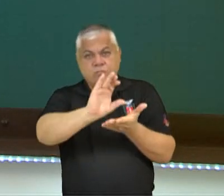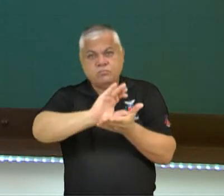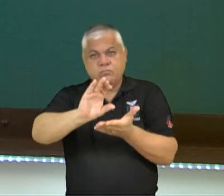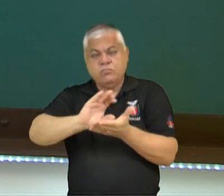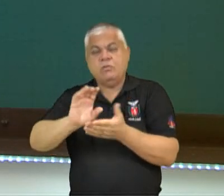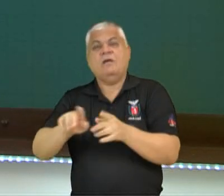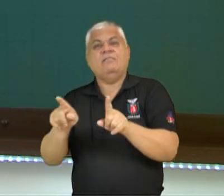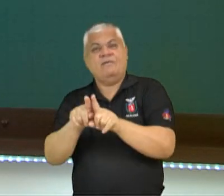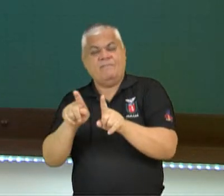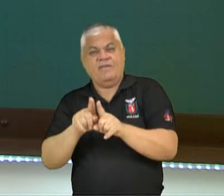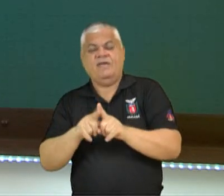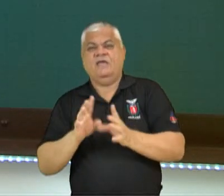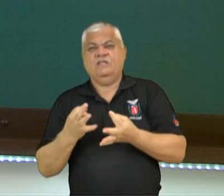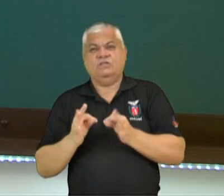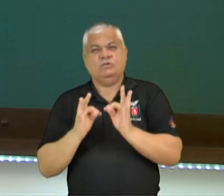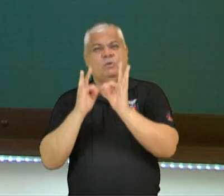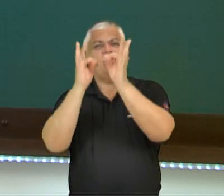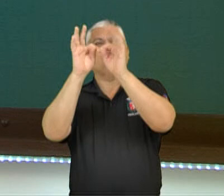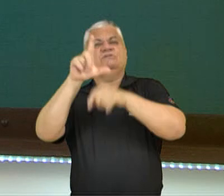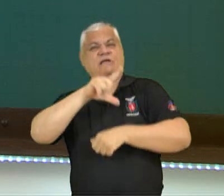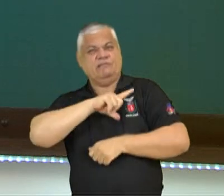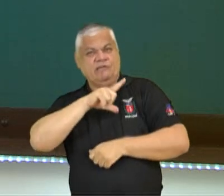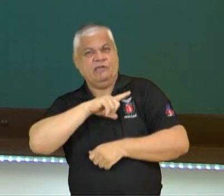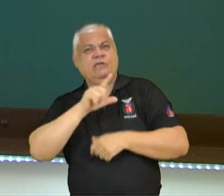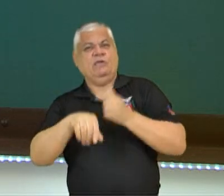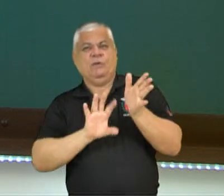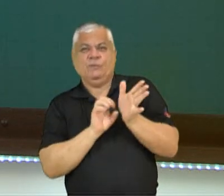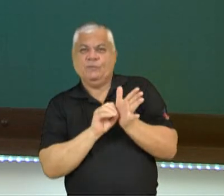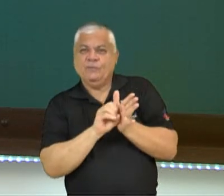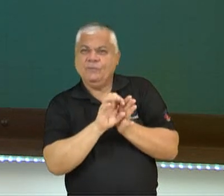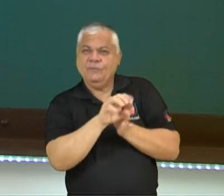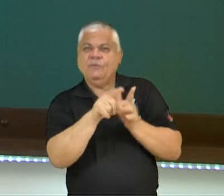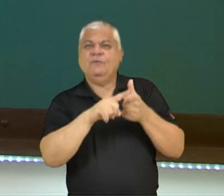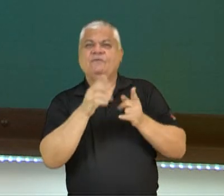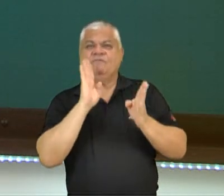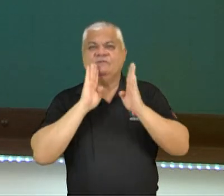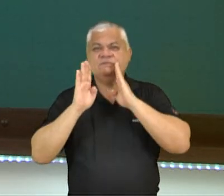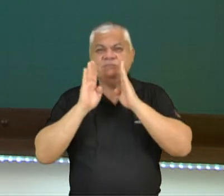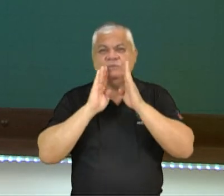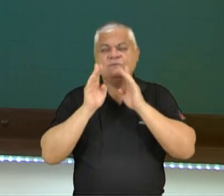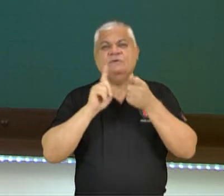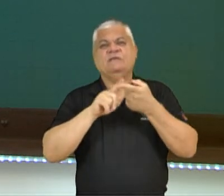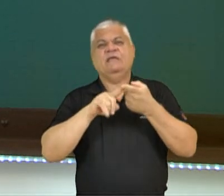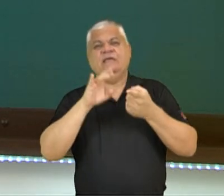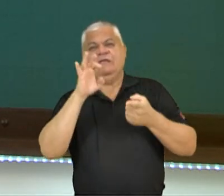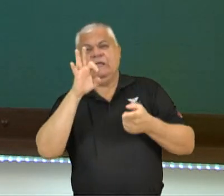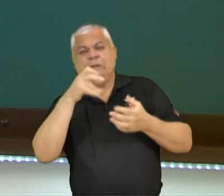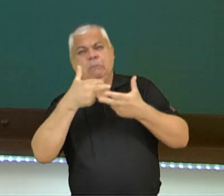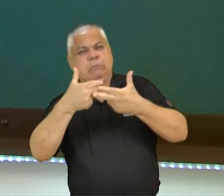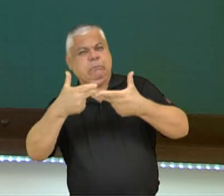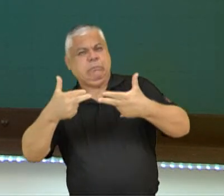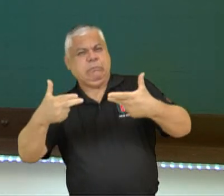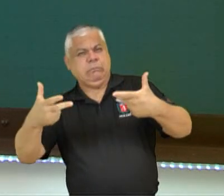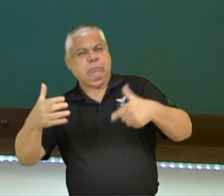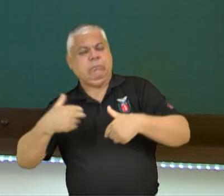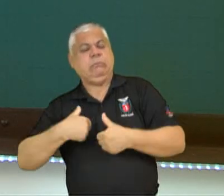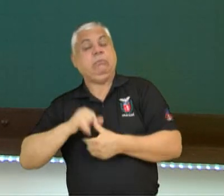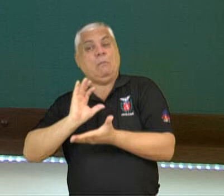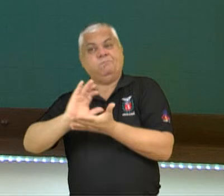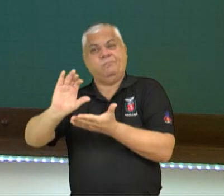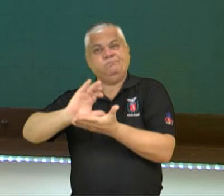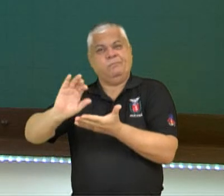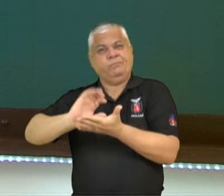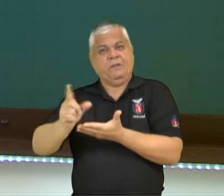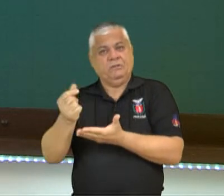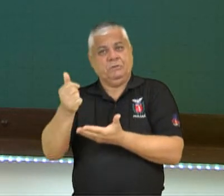Big Techs, né, por exemplo, o Google, o Facebook e assim por diante, que vem gerando capital para os